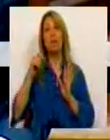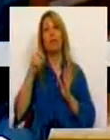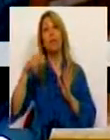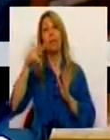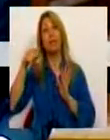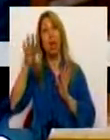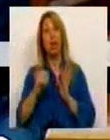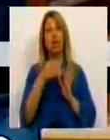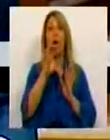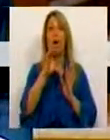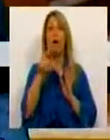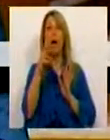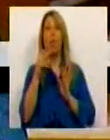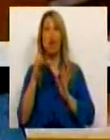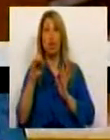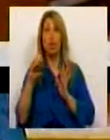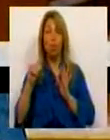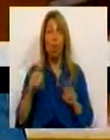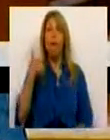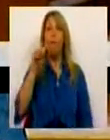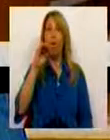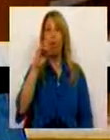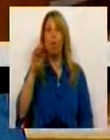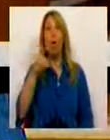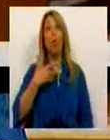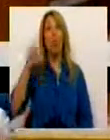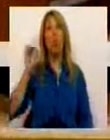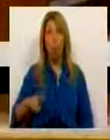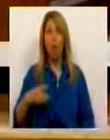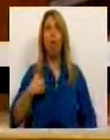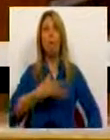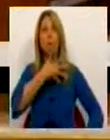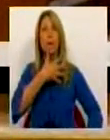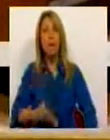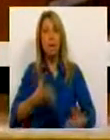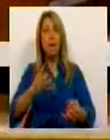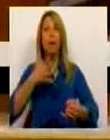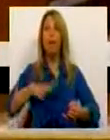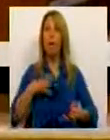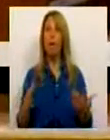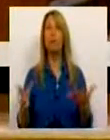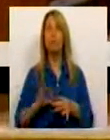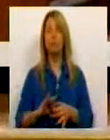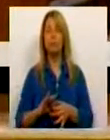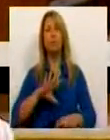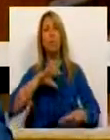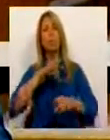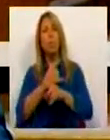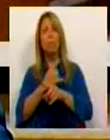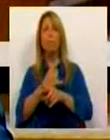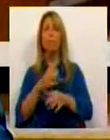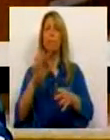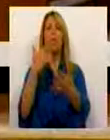do Bósforo ao Dom, aspiram a integrá-la. Outra coisa surpreenderia os pais do projeto